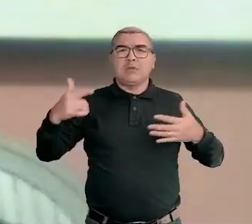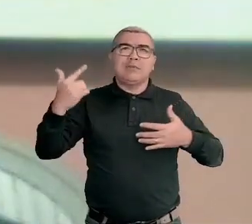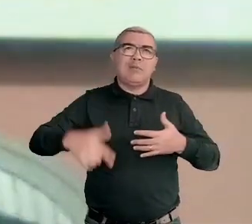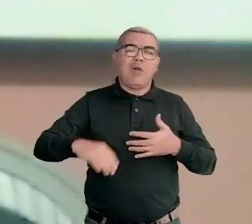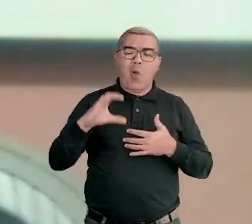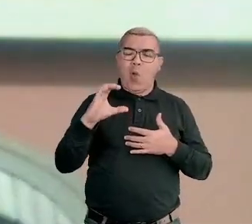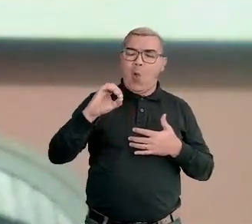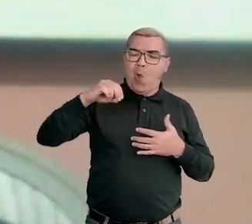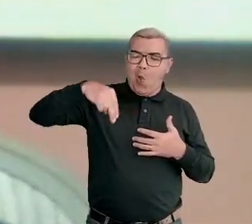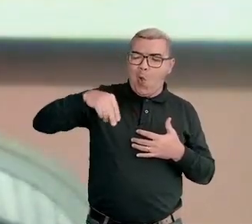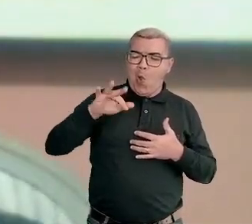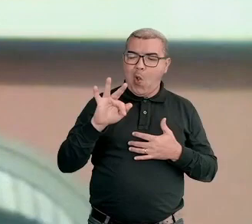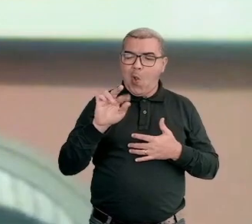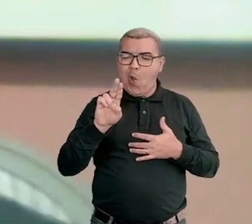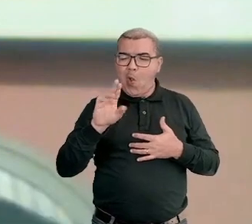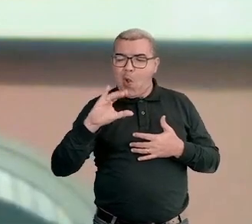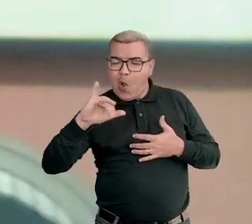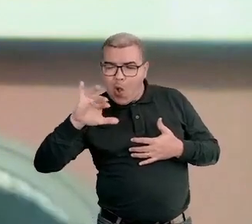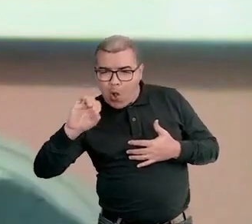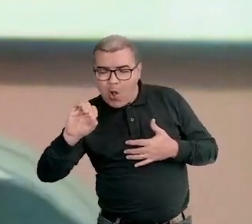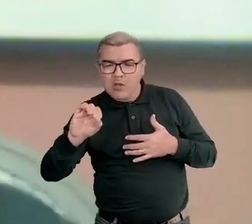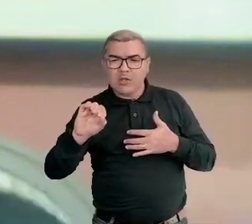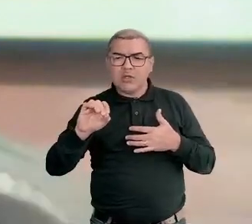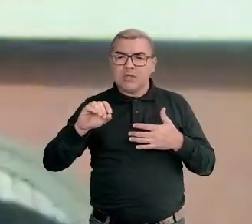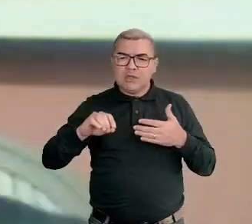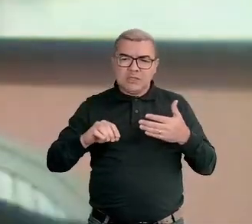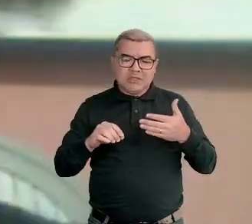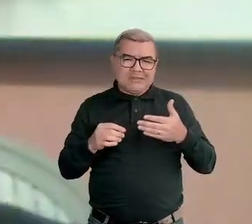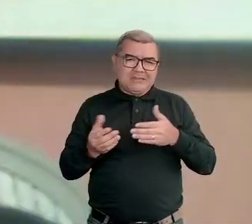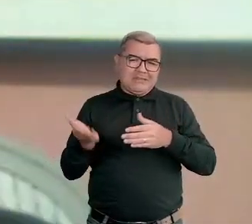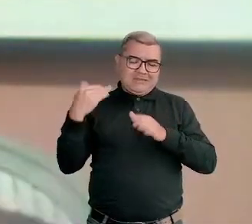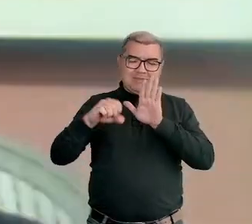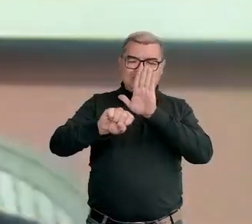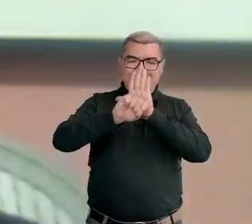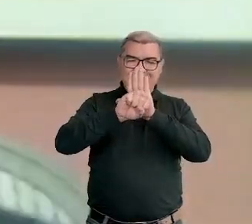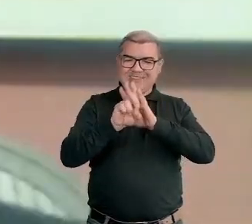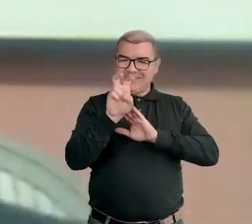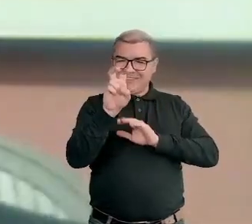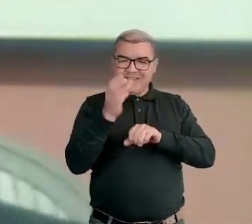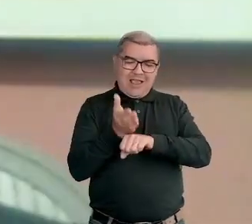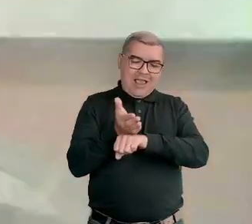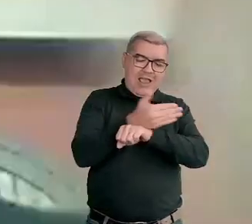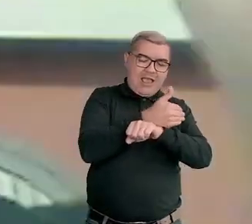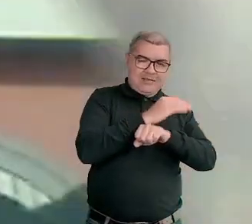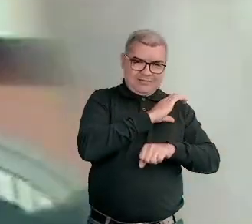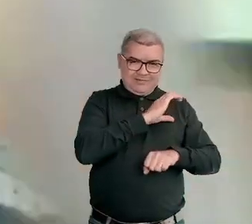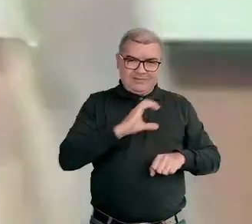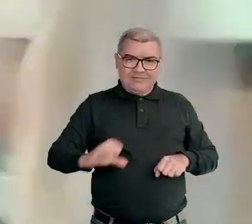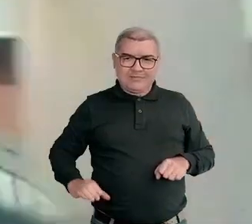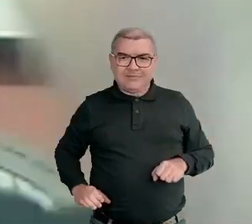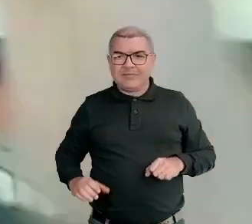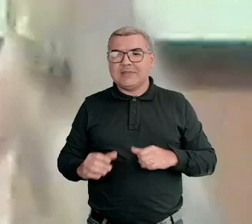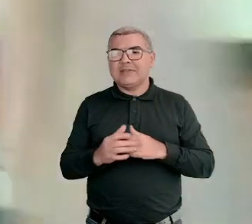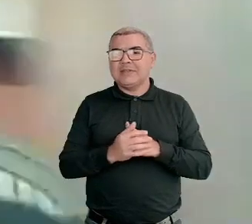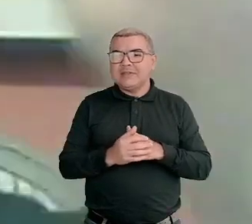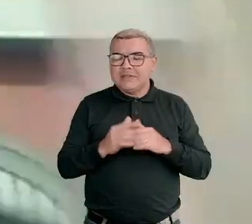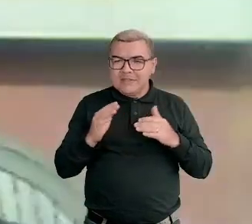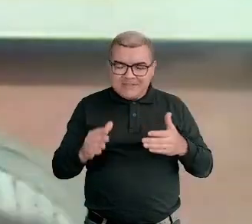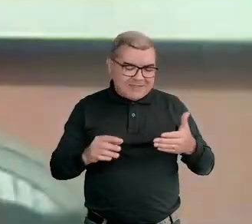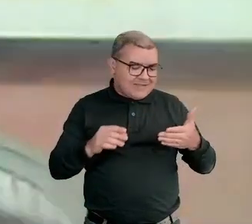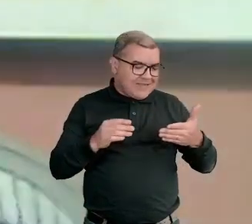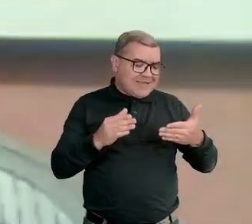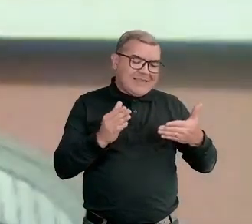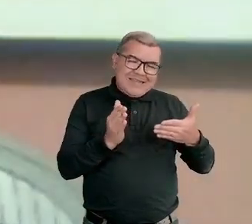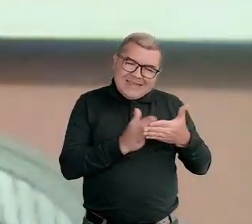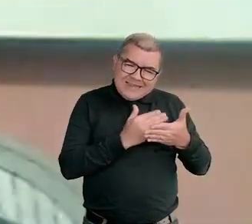Século do Confúcio, enfim, um pouquinho depois, né? Mas, enfim, esse é um tempo que o Arnold Toynbee define como